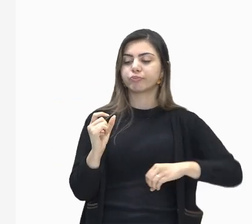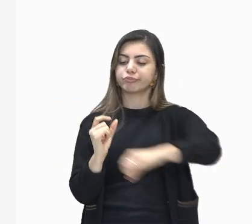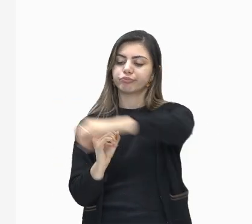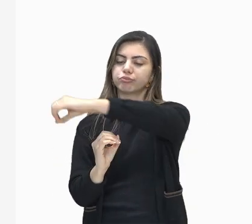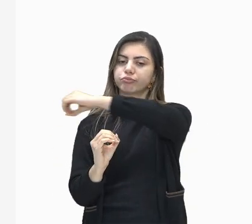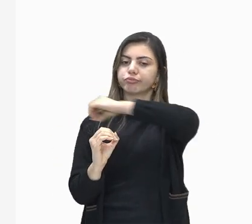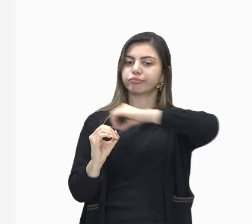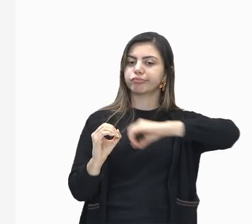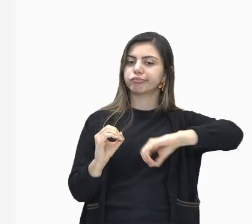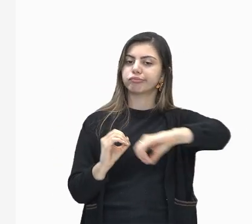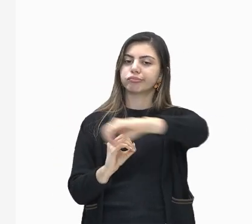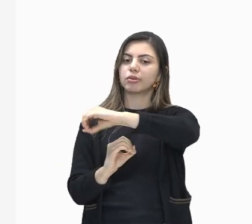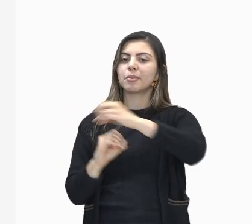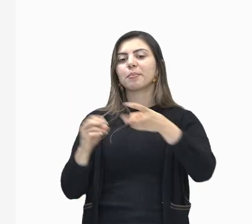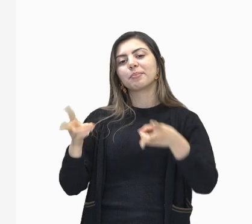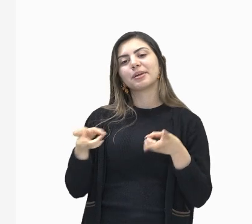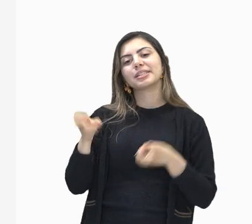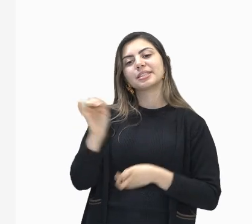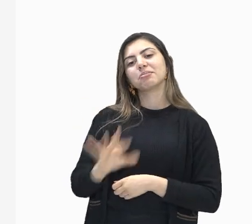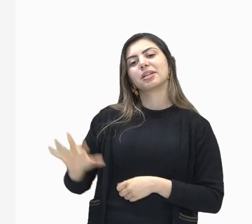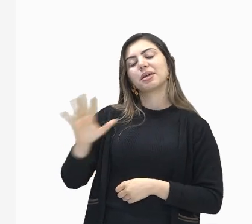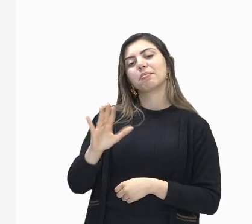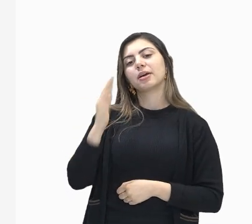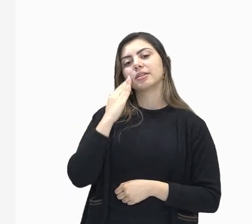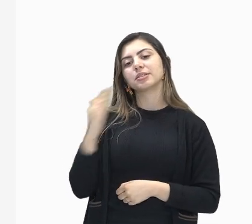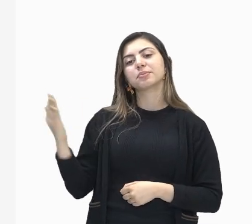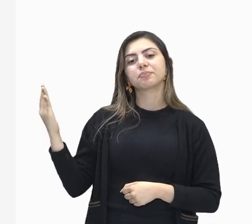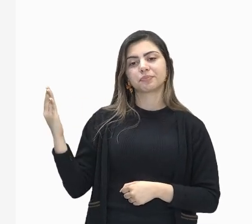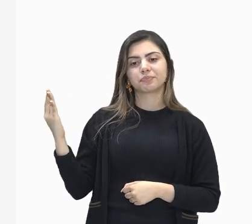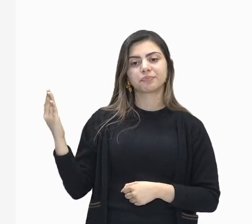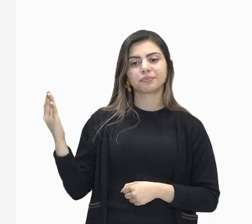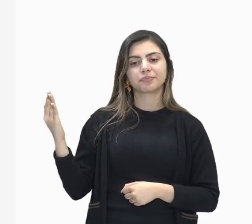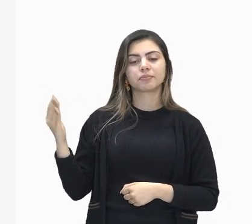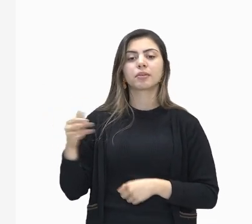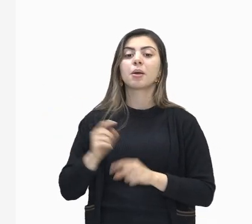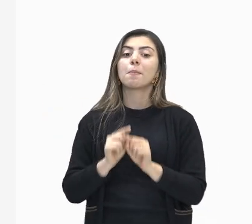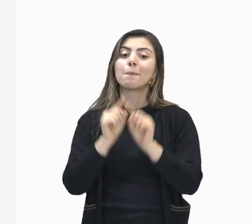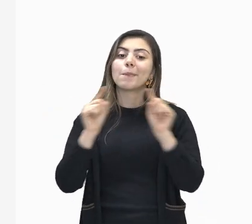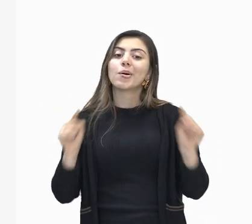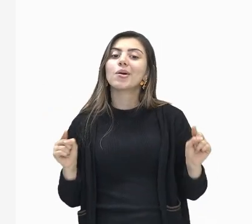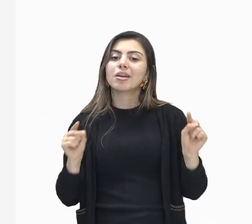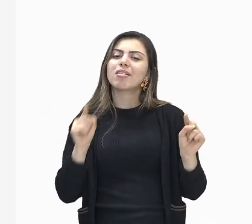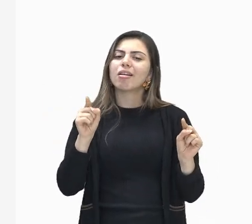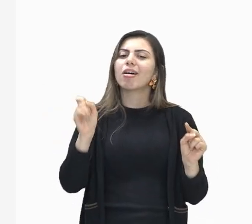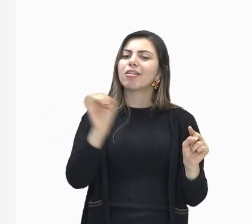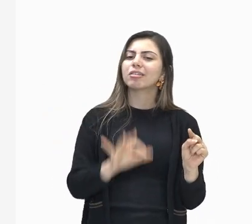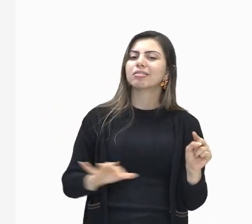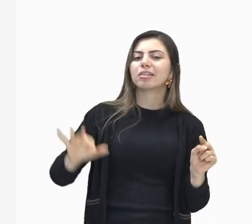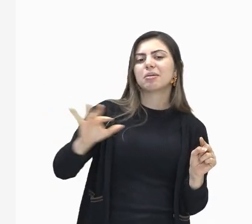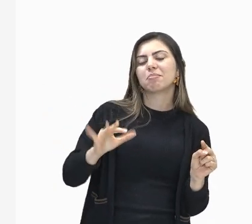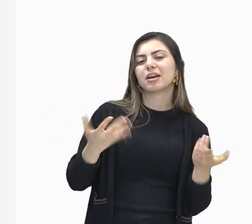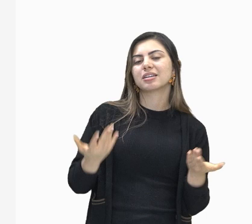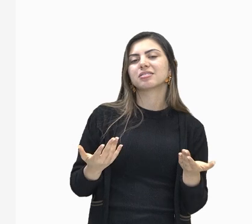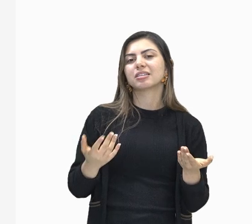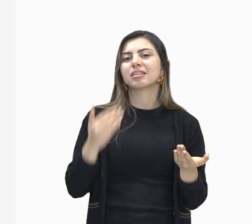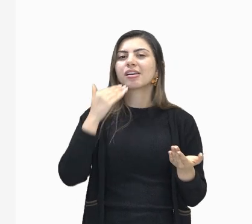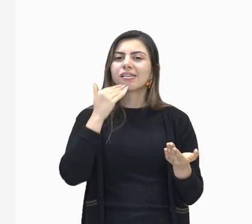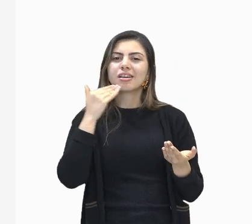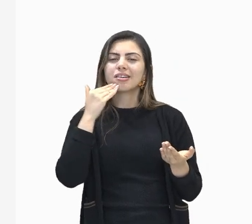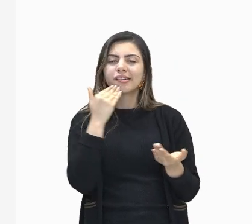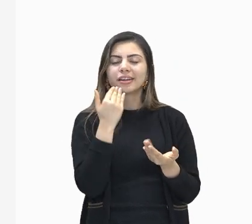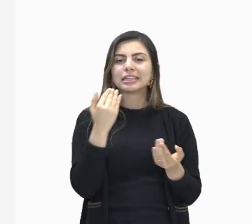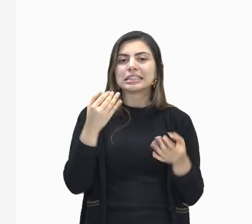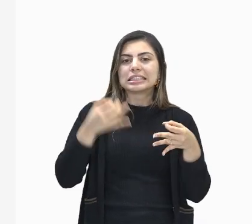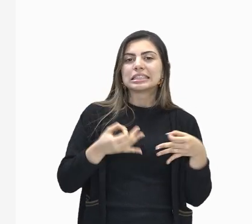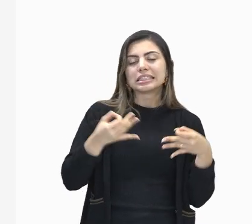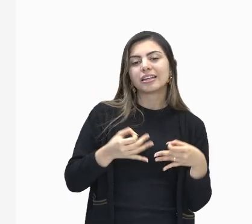na imagem, né, essa elipse. Só que a imagem ela está bem exagerada, né, pessoal? Está fora de escala, claro, e está